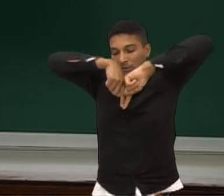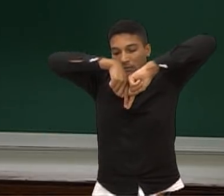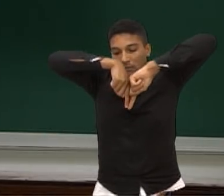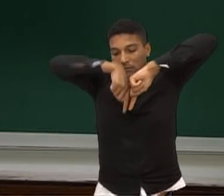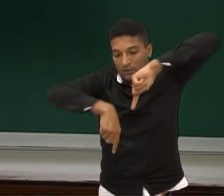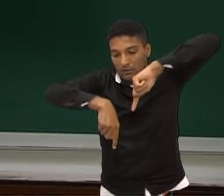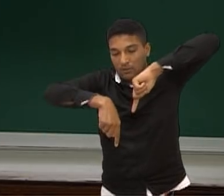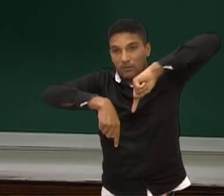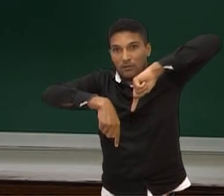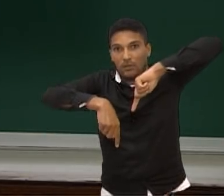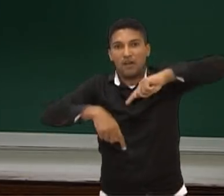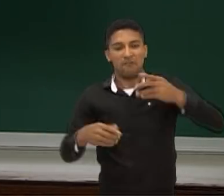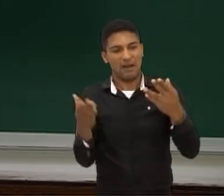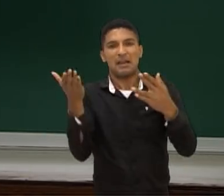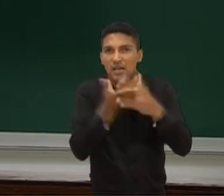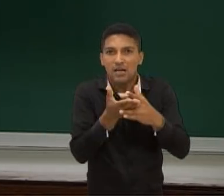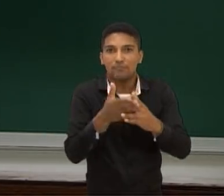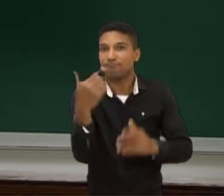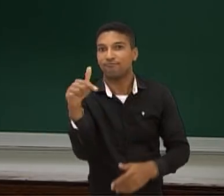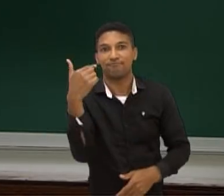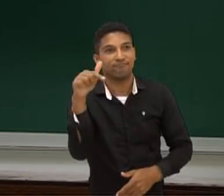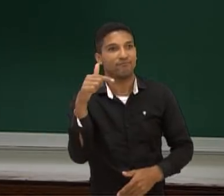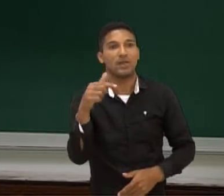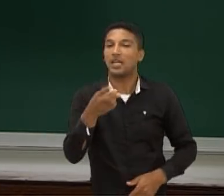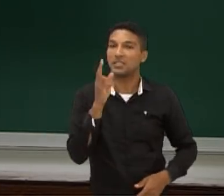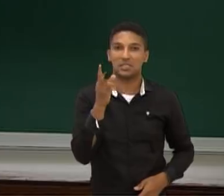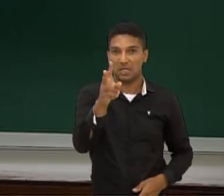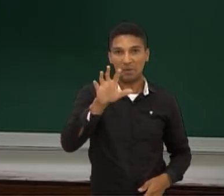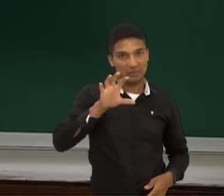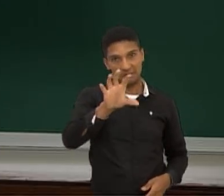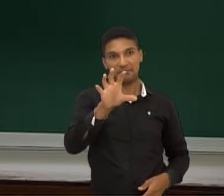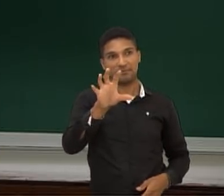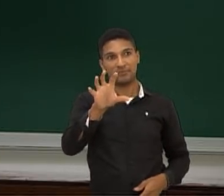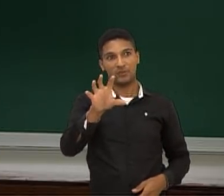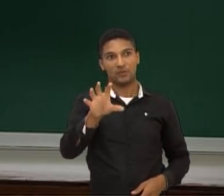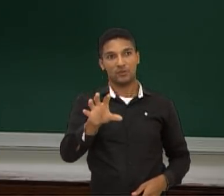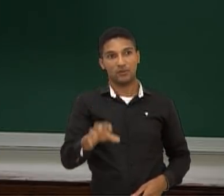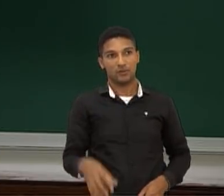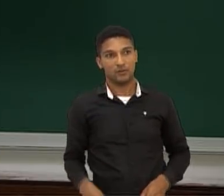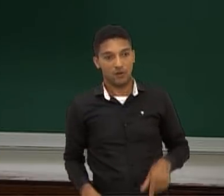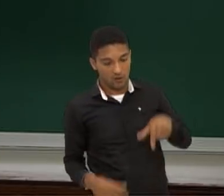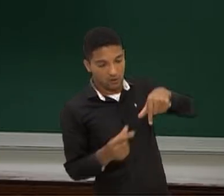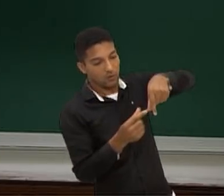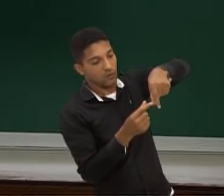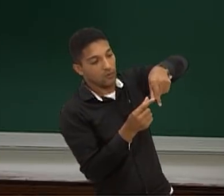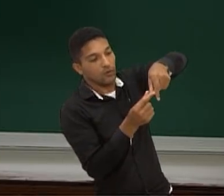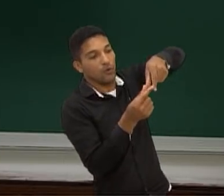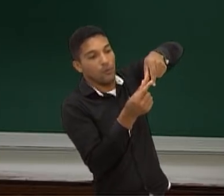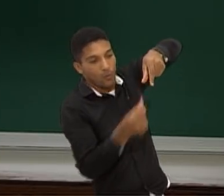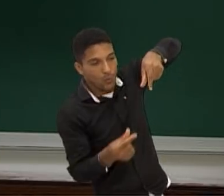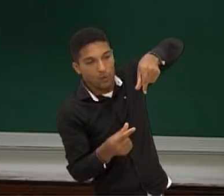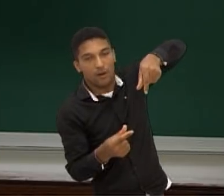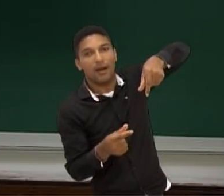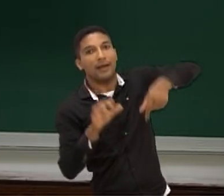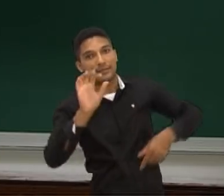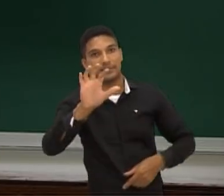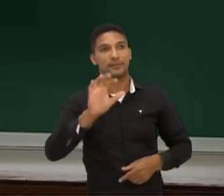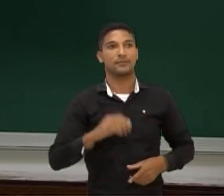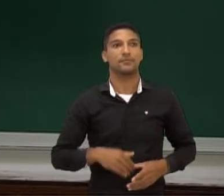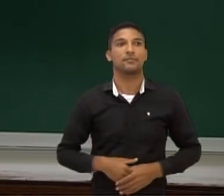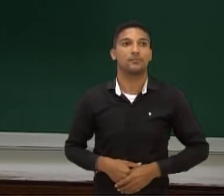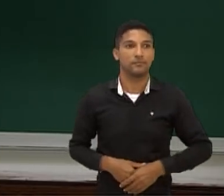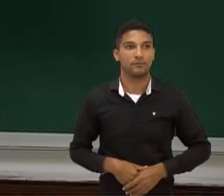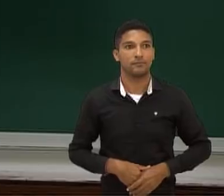repartir essa figurinha. Ela vai sempre ficar desse mesmo jeitinho, tá bom? Não tem como, tá bom? Então, sempre vai ter esse